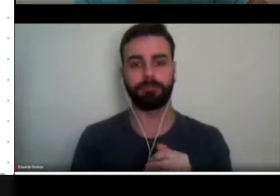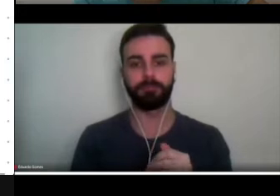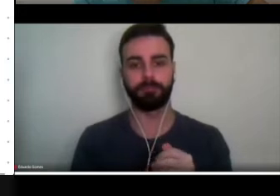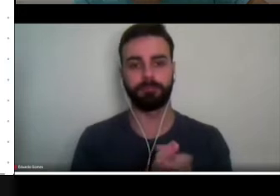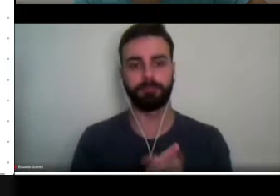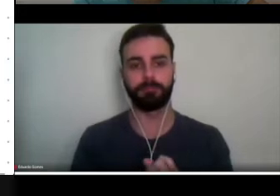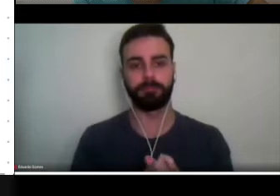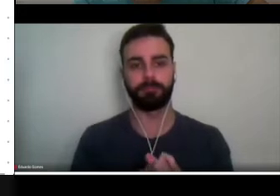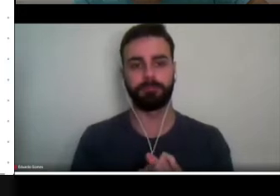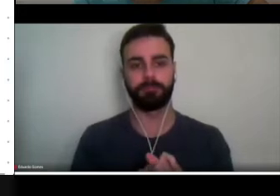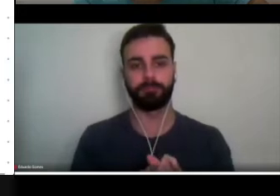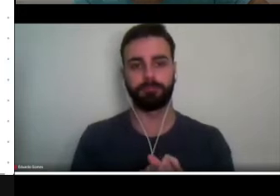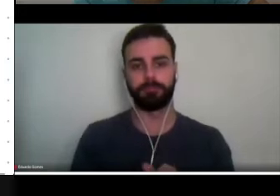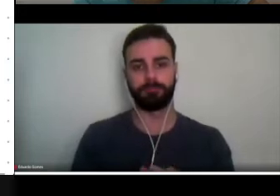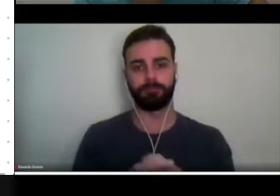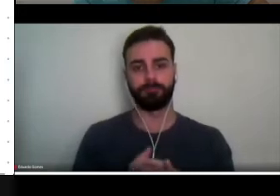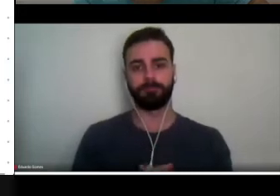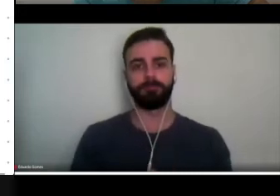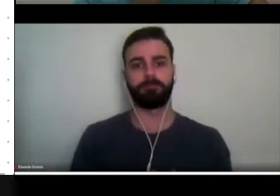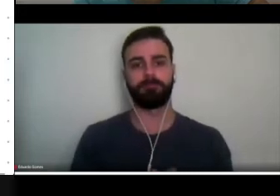essa aqui é a primeira parte,